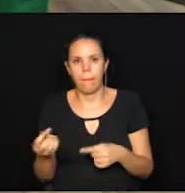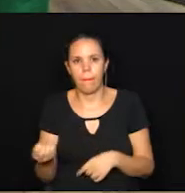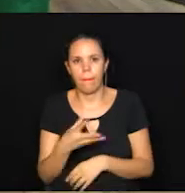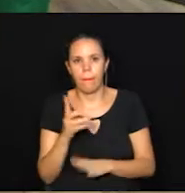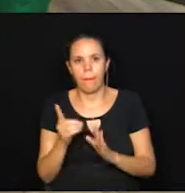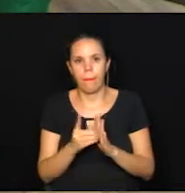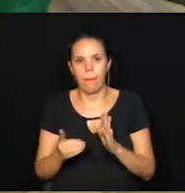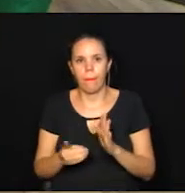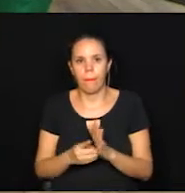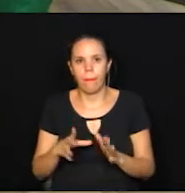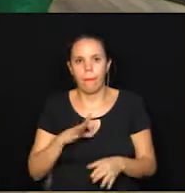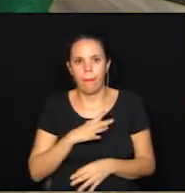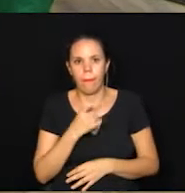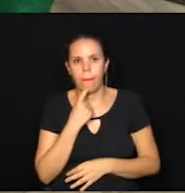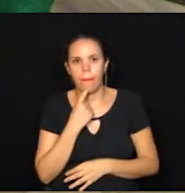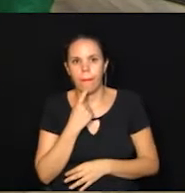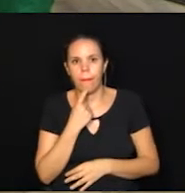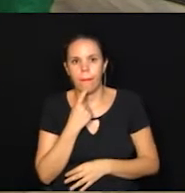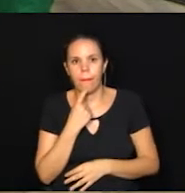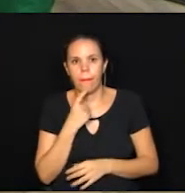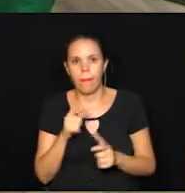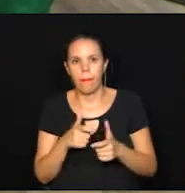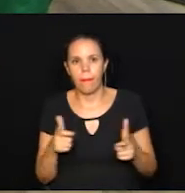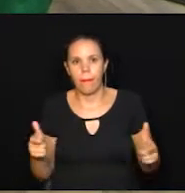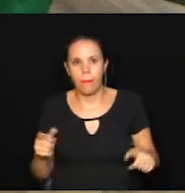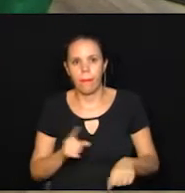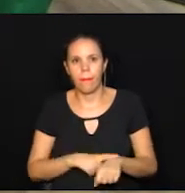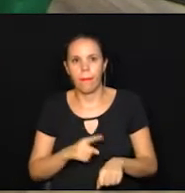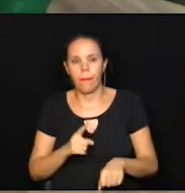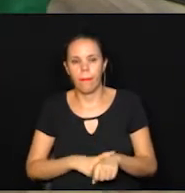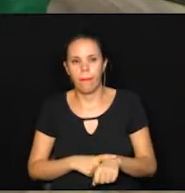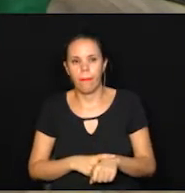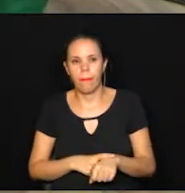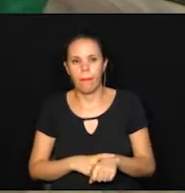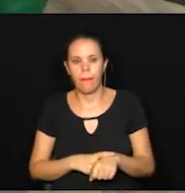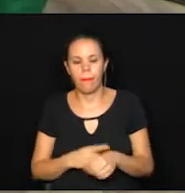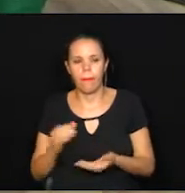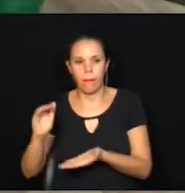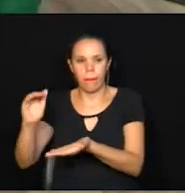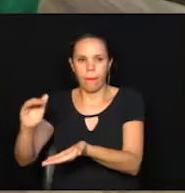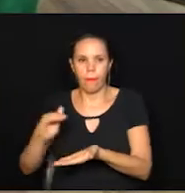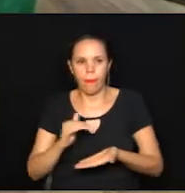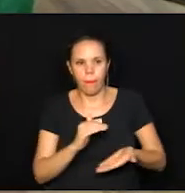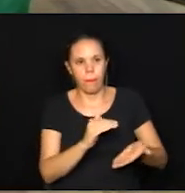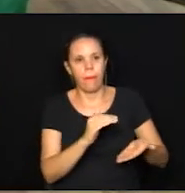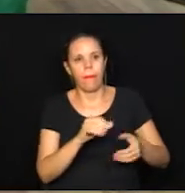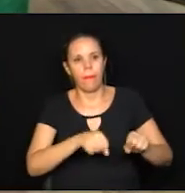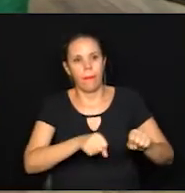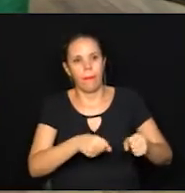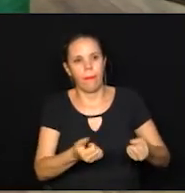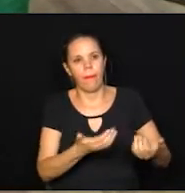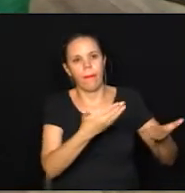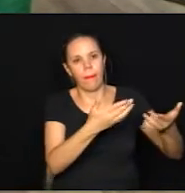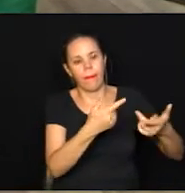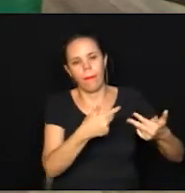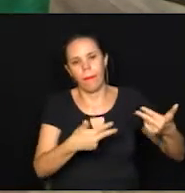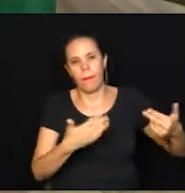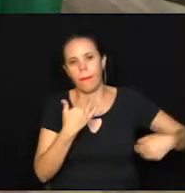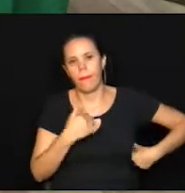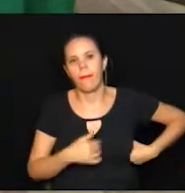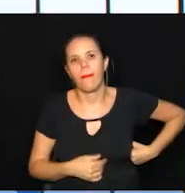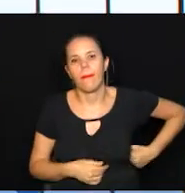na cidade de Campinas ampliando o horário de delivery, Mirna. É isso mesmo. O decreto inicial publicado na